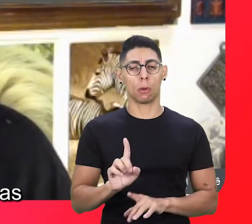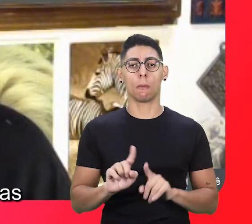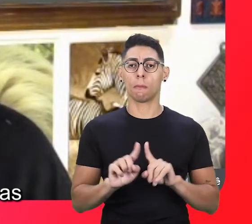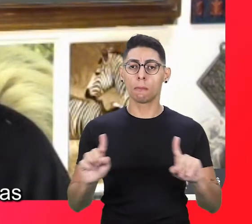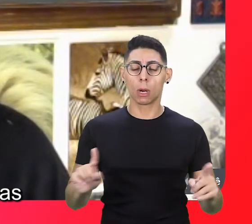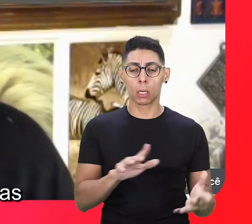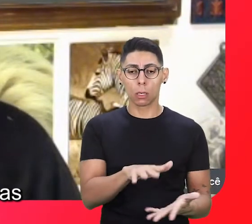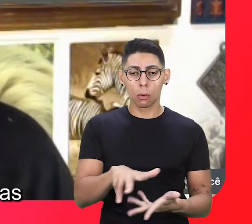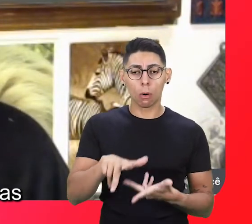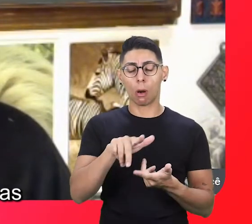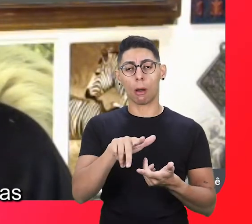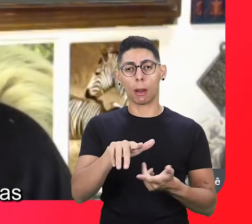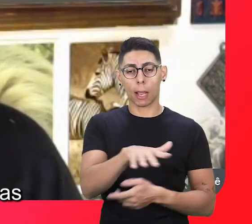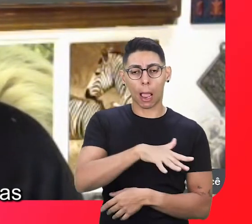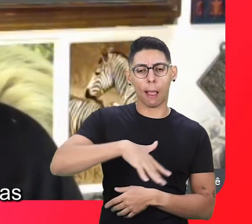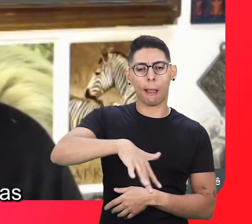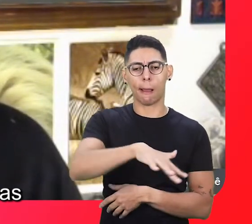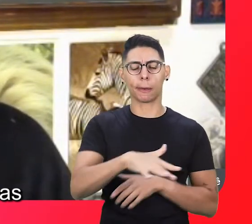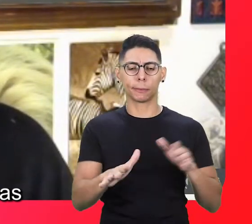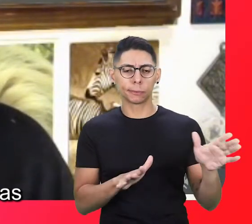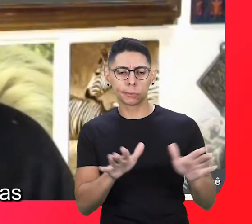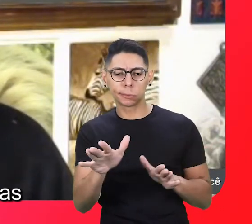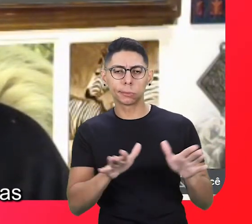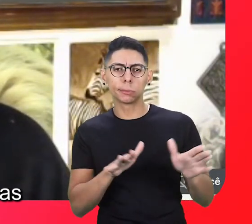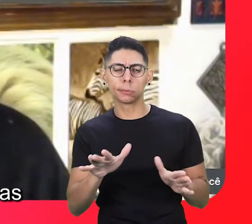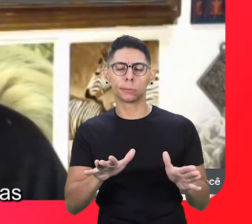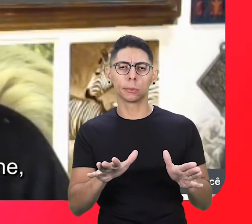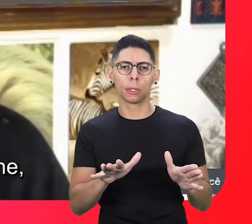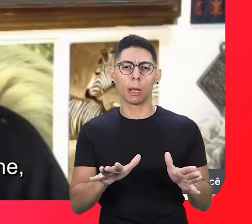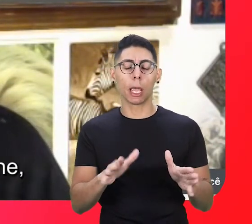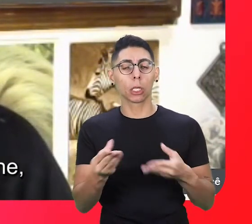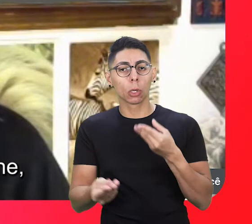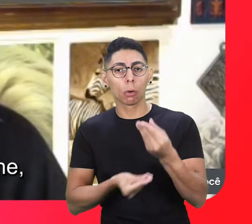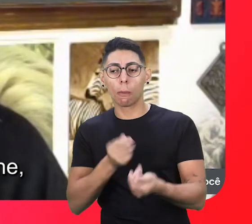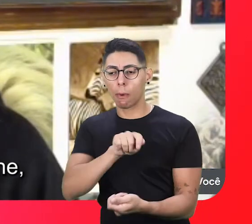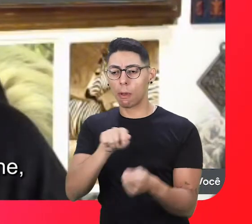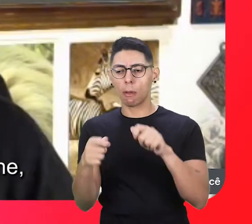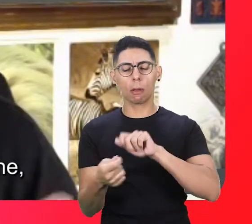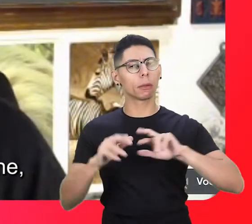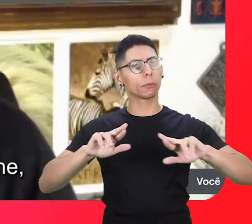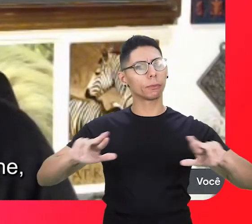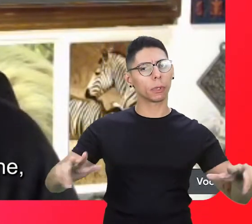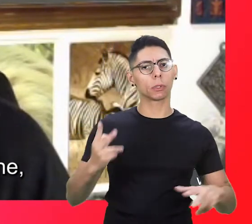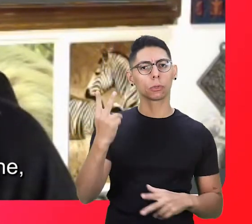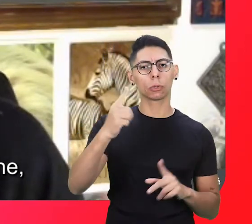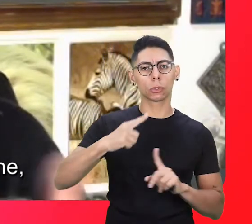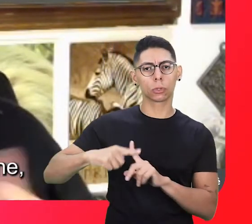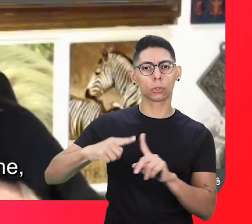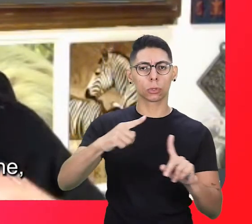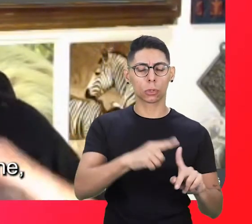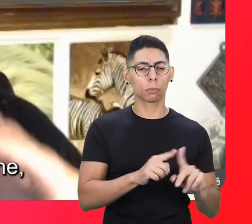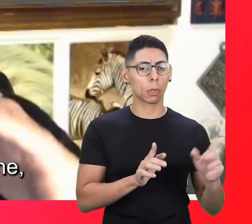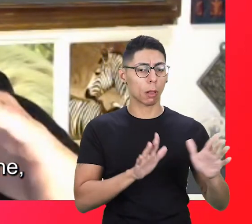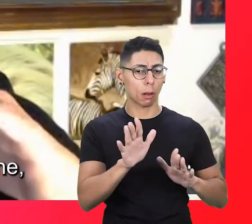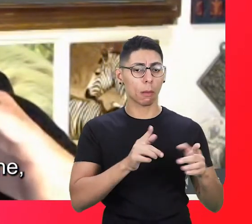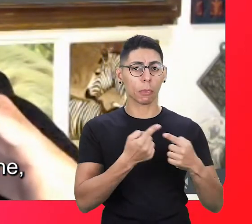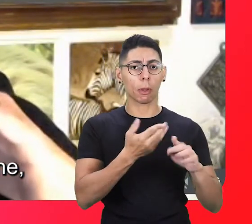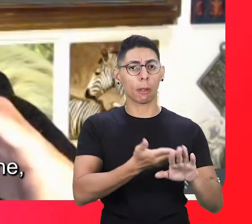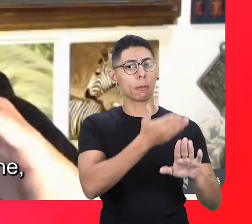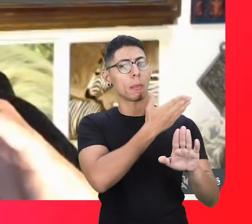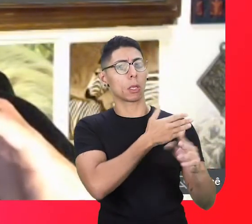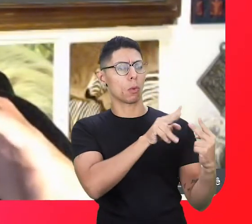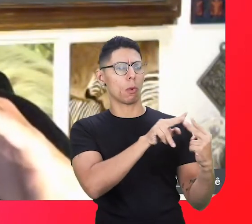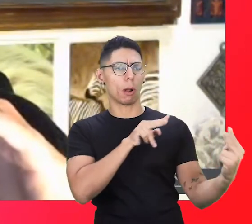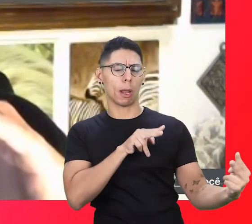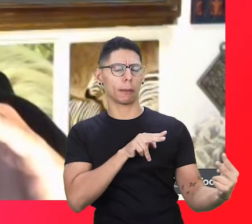exigir uma forma diferente de lidar com as duas acessibilidades, porque antigamente o online ficava em segundo